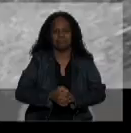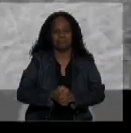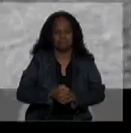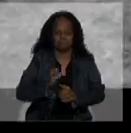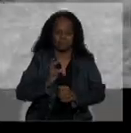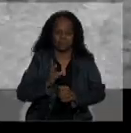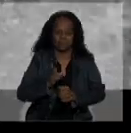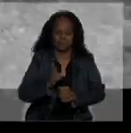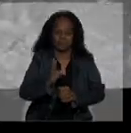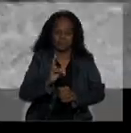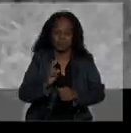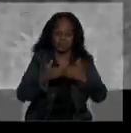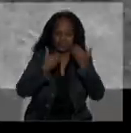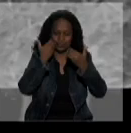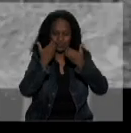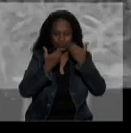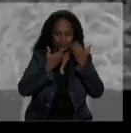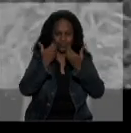Pinheiral.